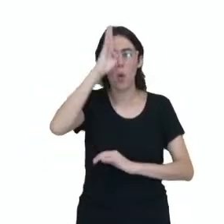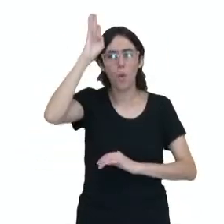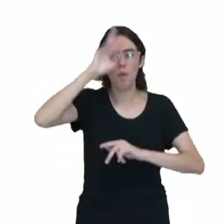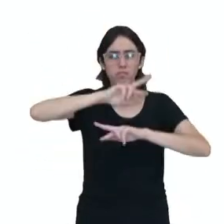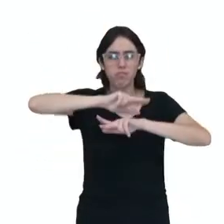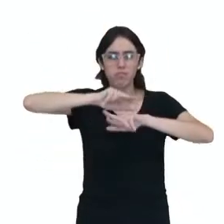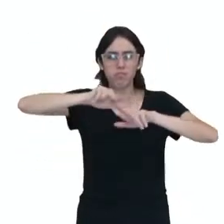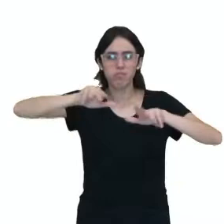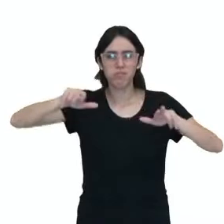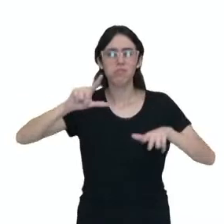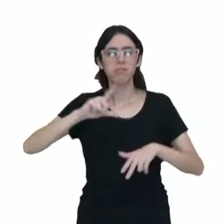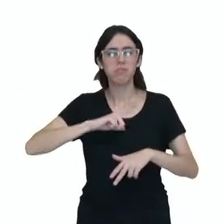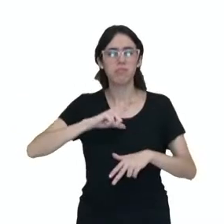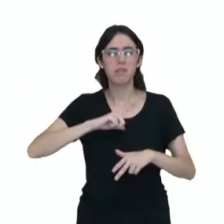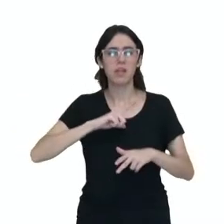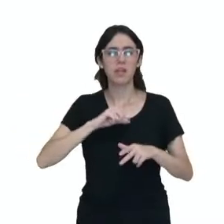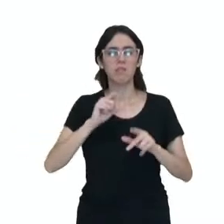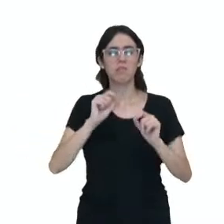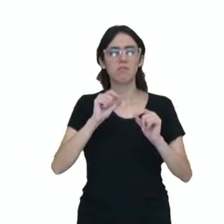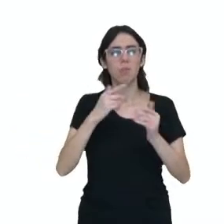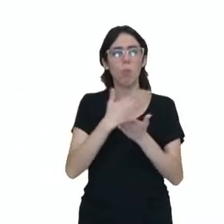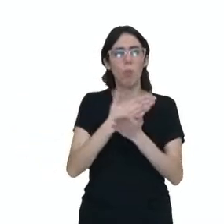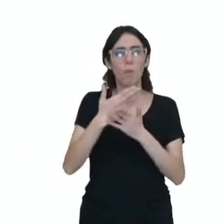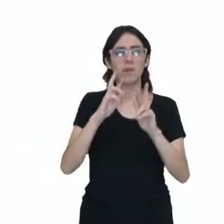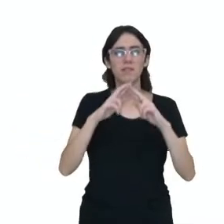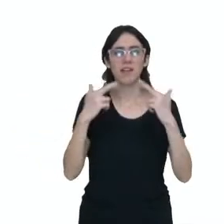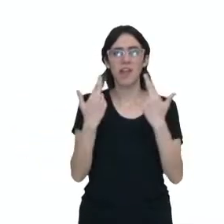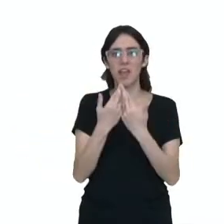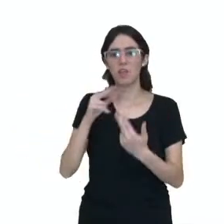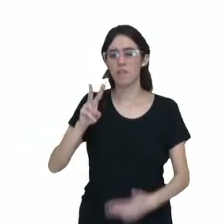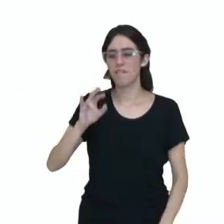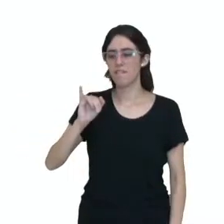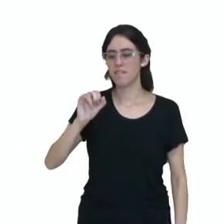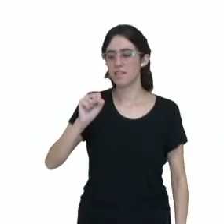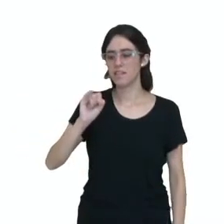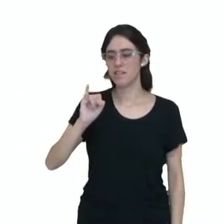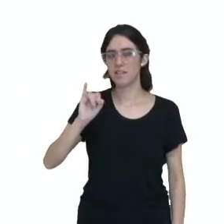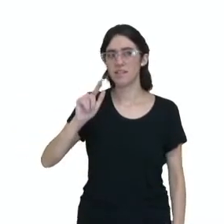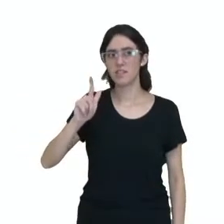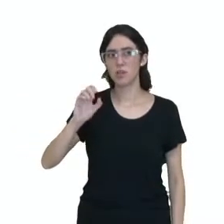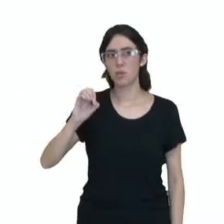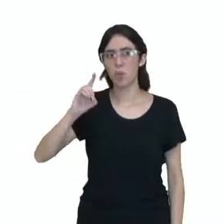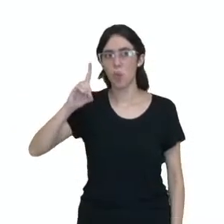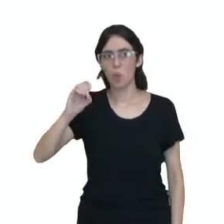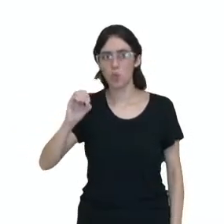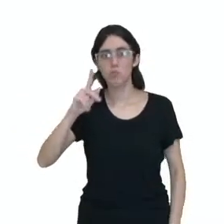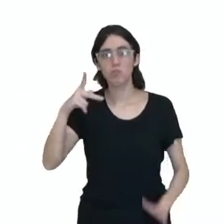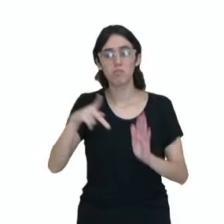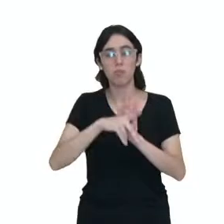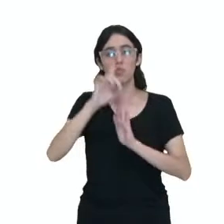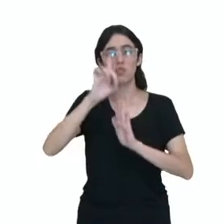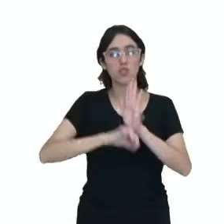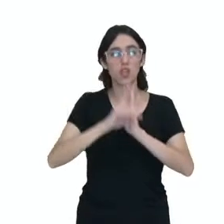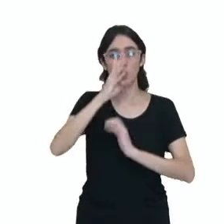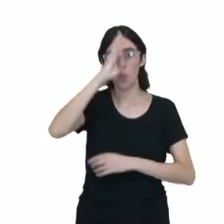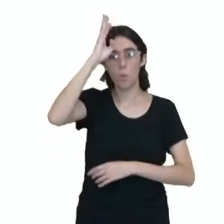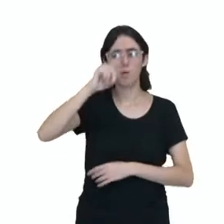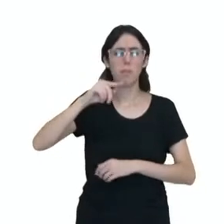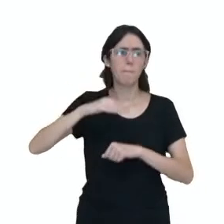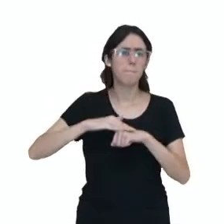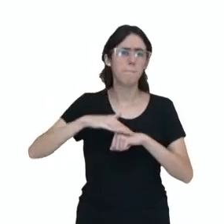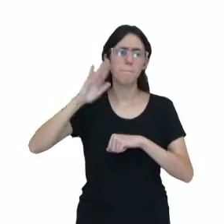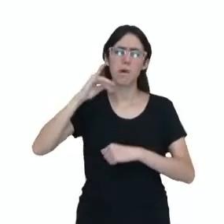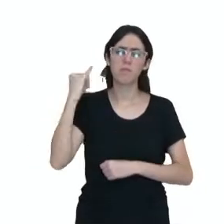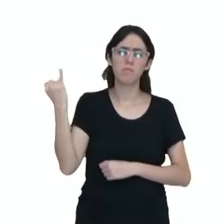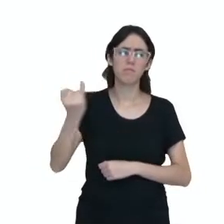funcionaram no reino visigodo de Tolosa. Constitui uma obra de direito romano considerada como a mais importante